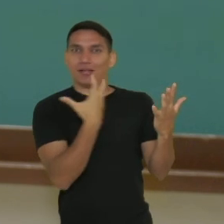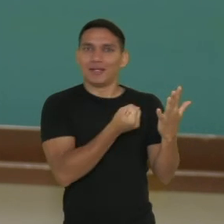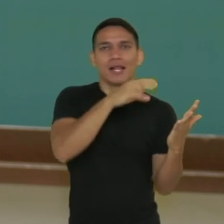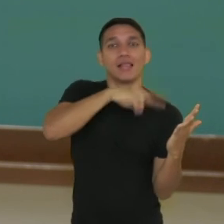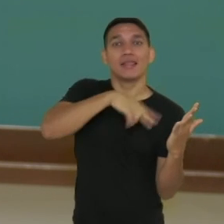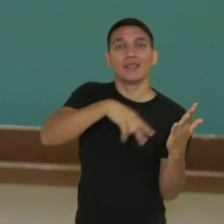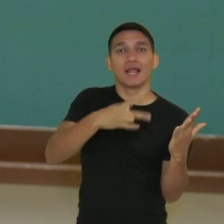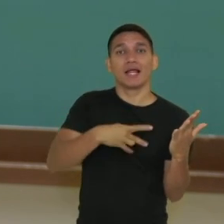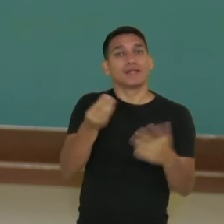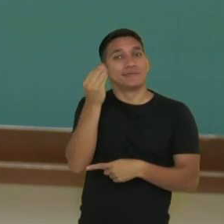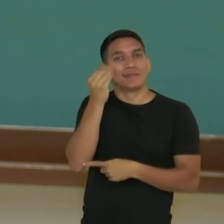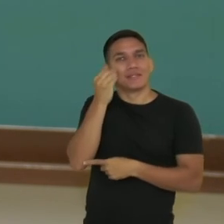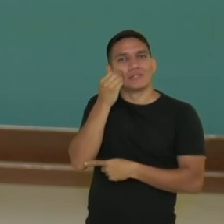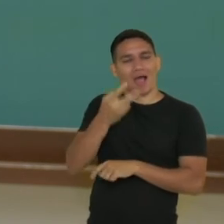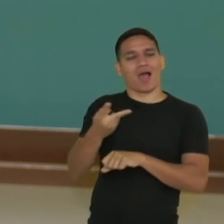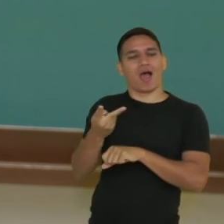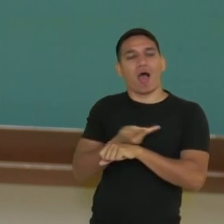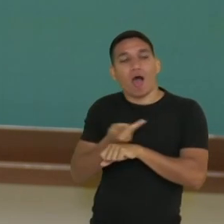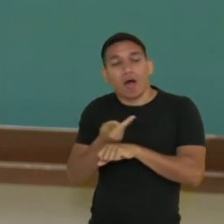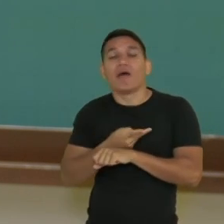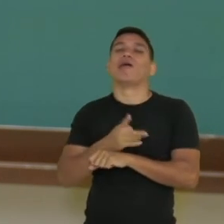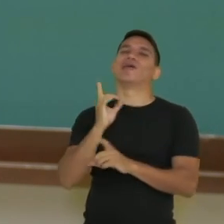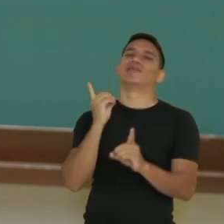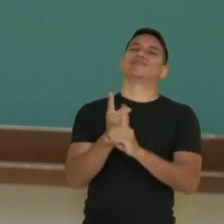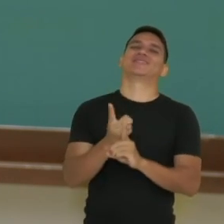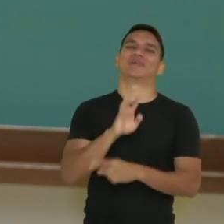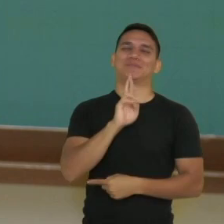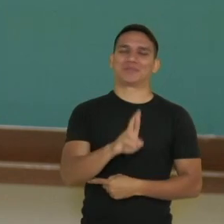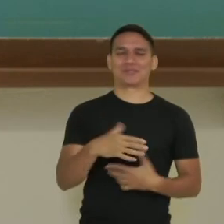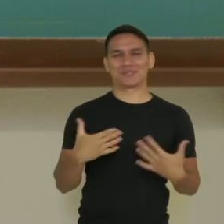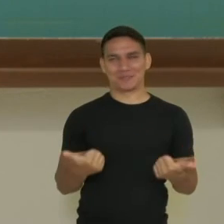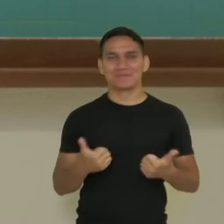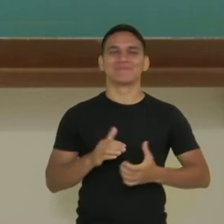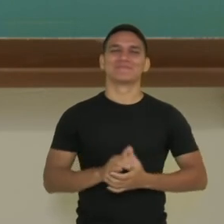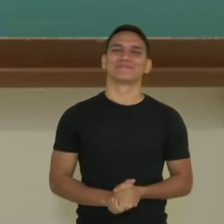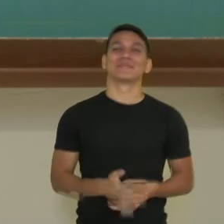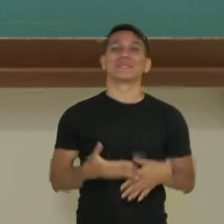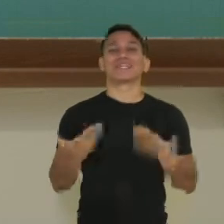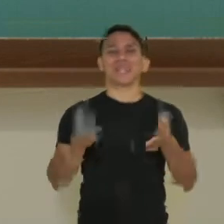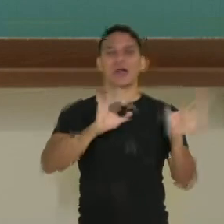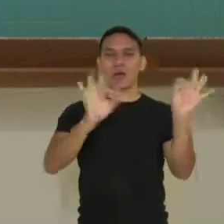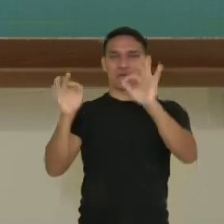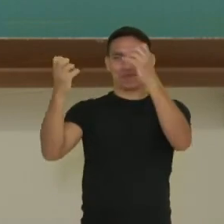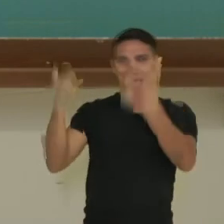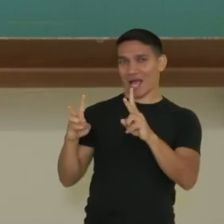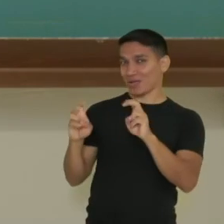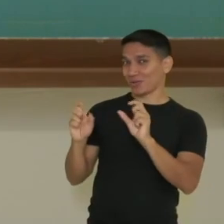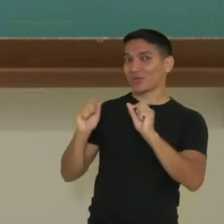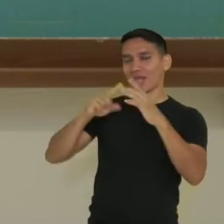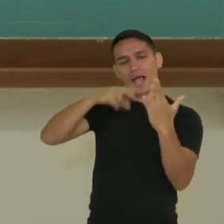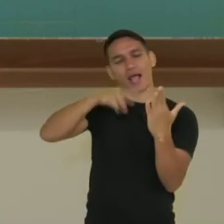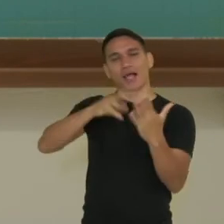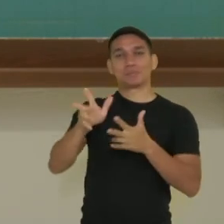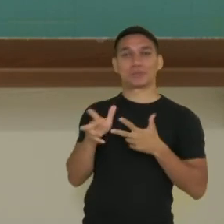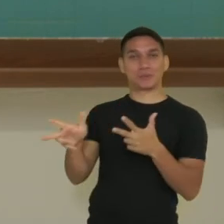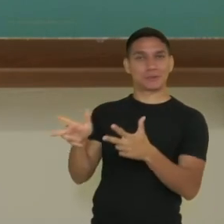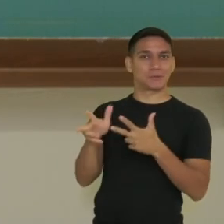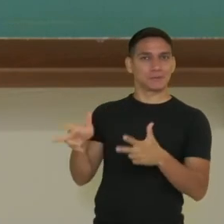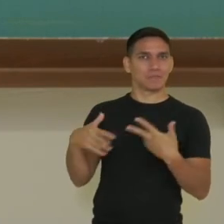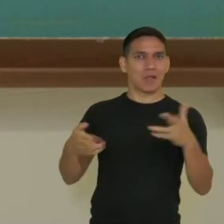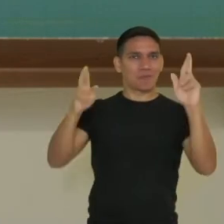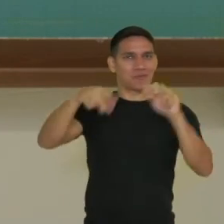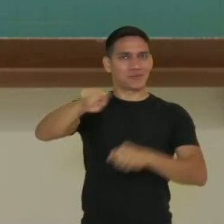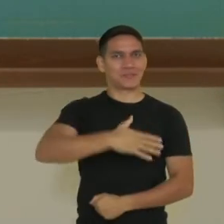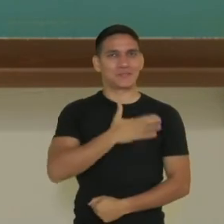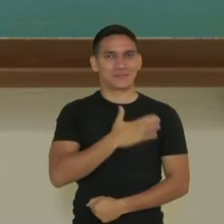busca dessas respostas. Bacana, né? Beleza? Percebeu? Então, neste vídeo falamos sobre leitura de reportagem.